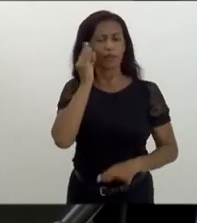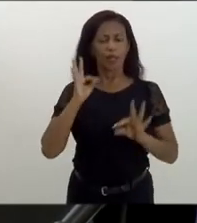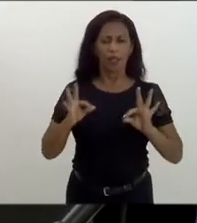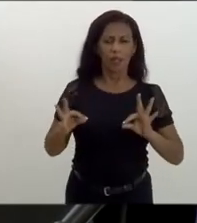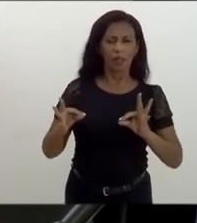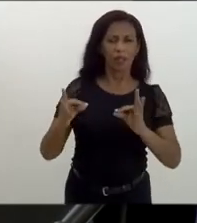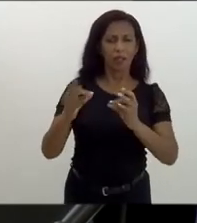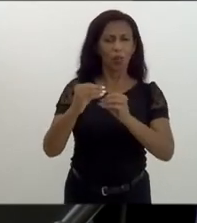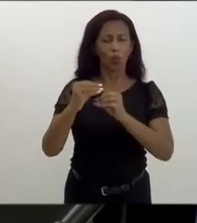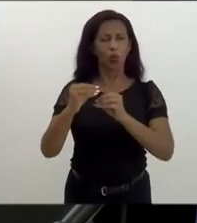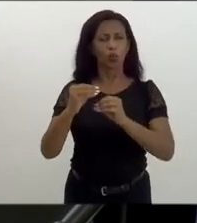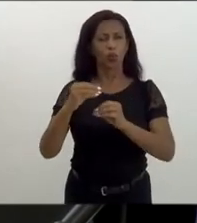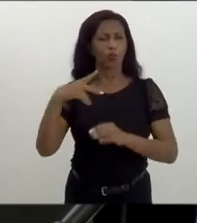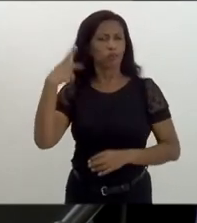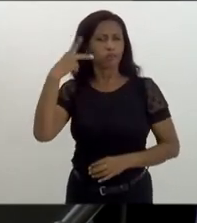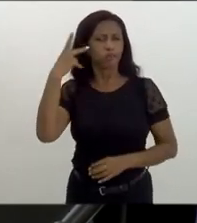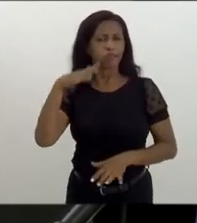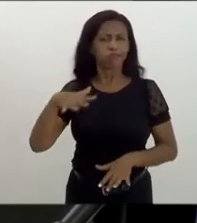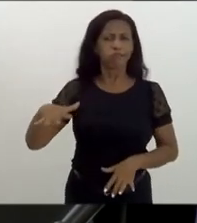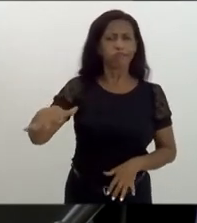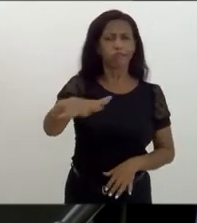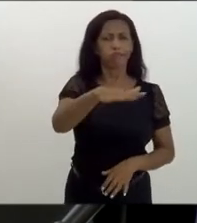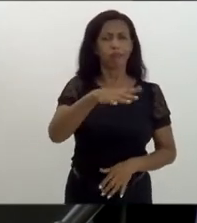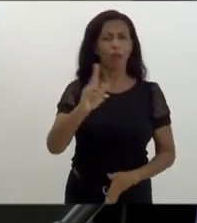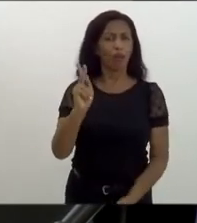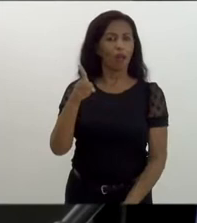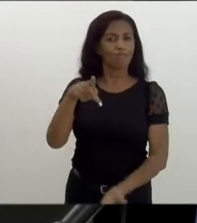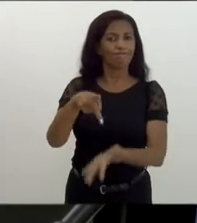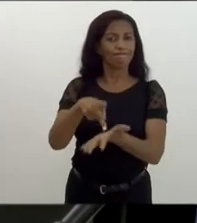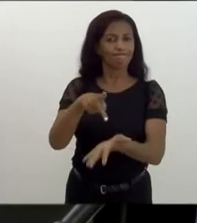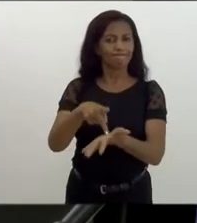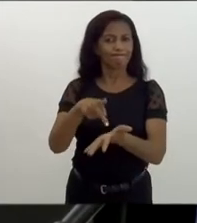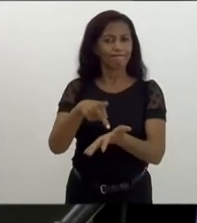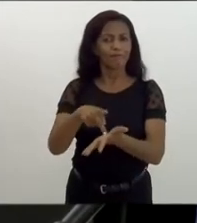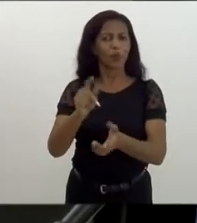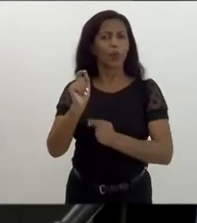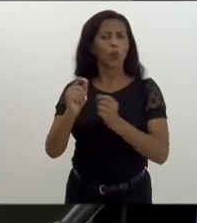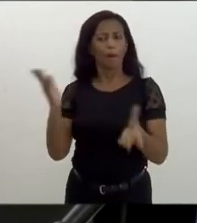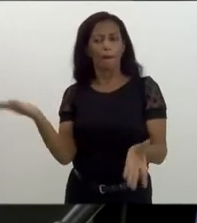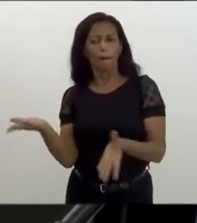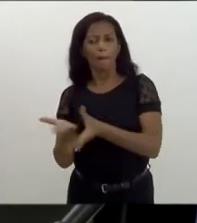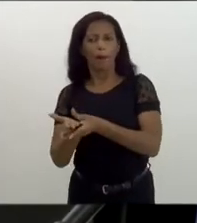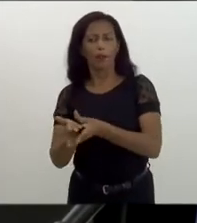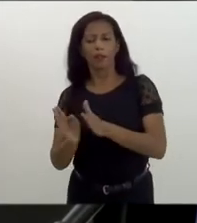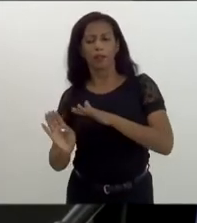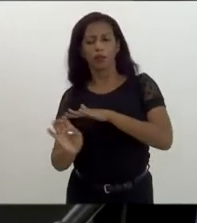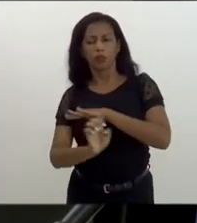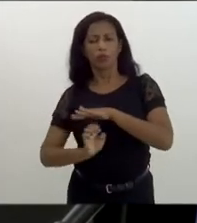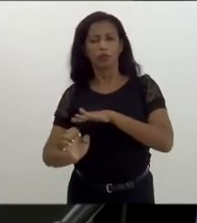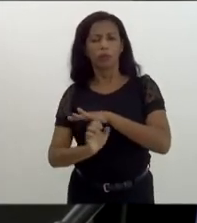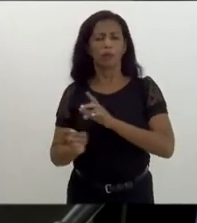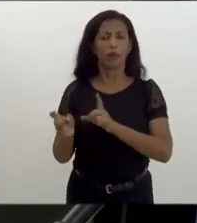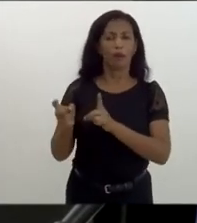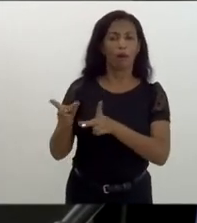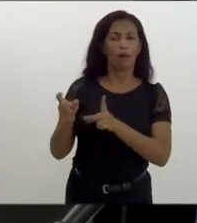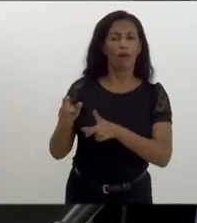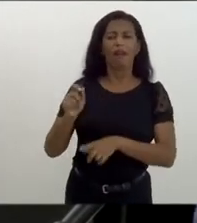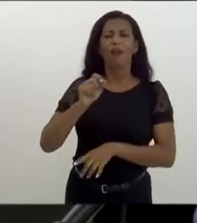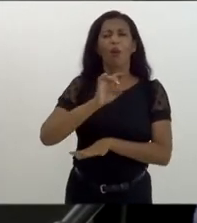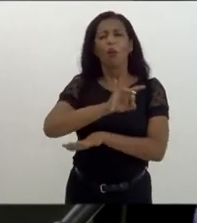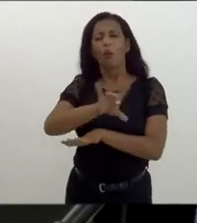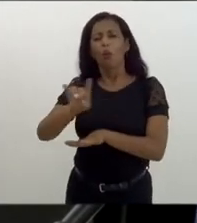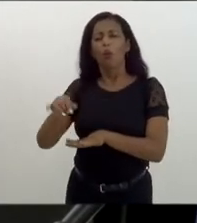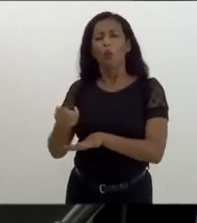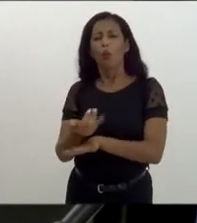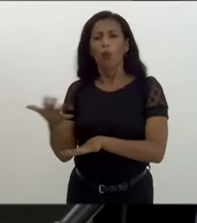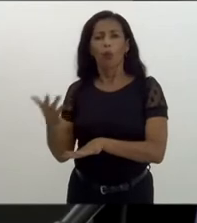a toda essa a este Parlamento o que realmente é um processo de empresa em liquidação que empresas